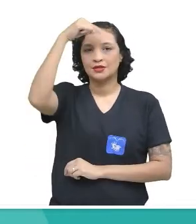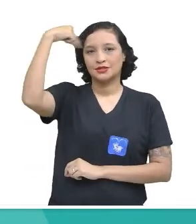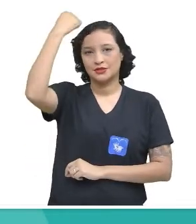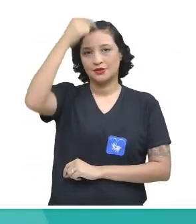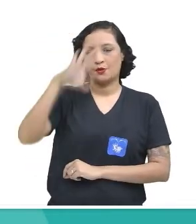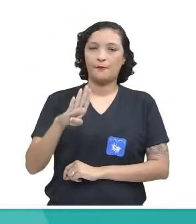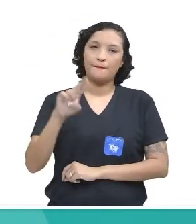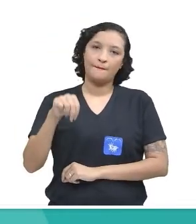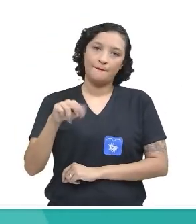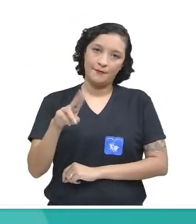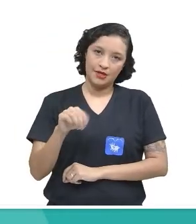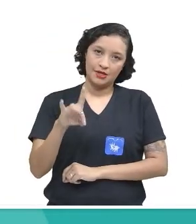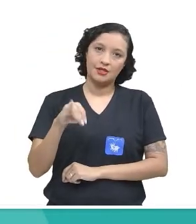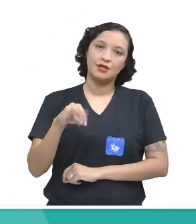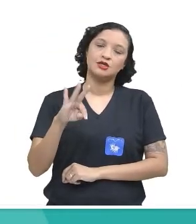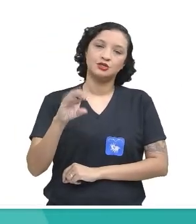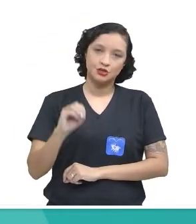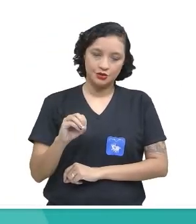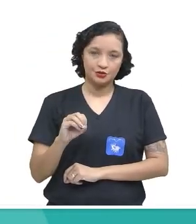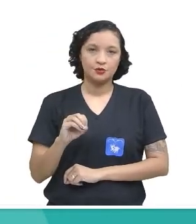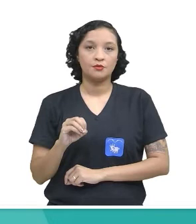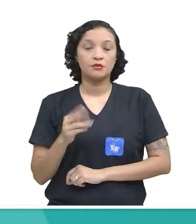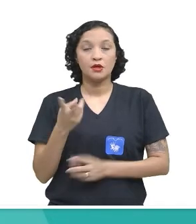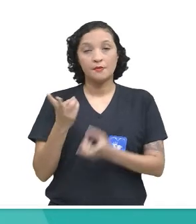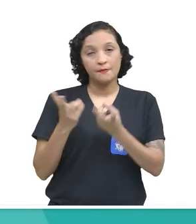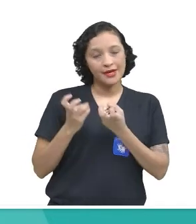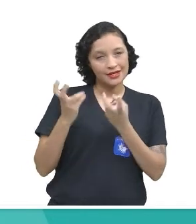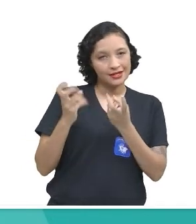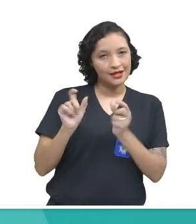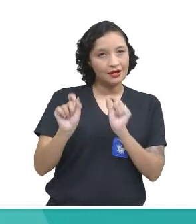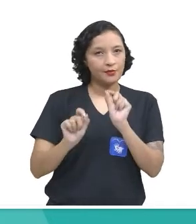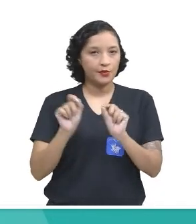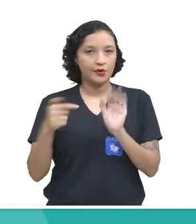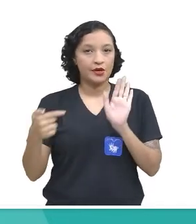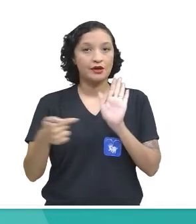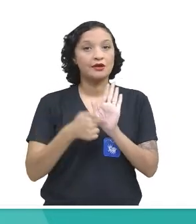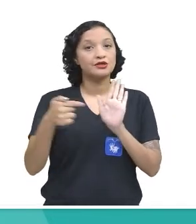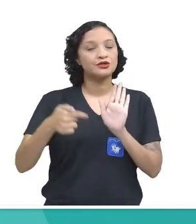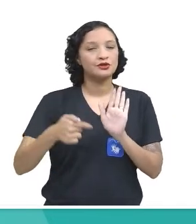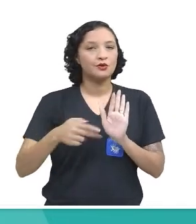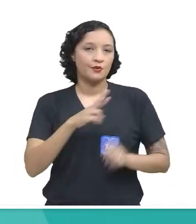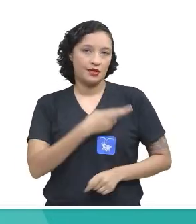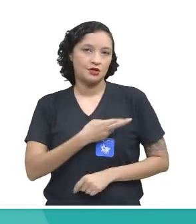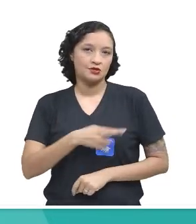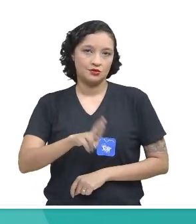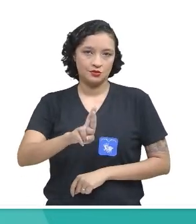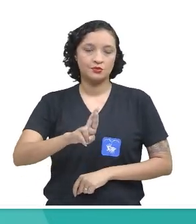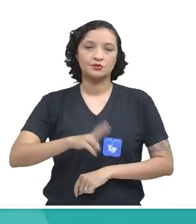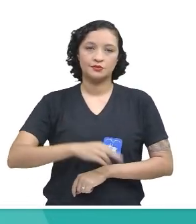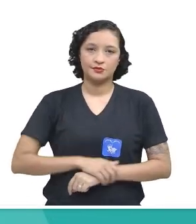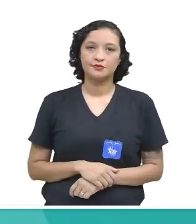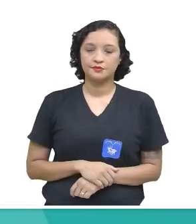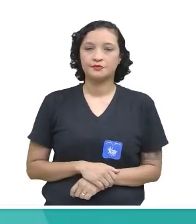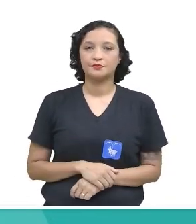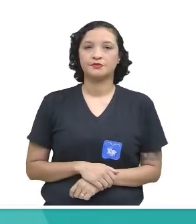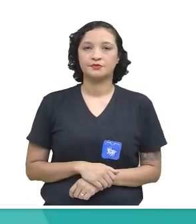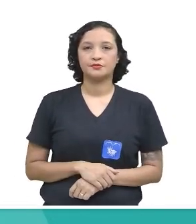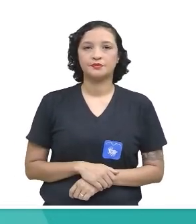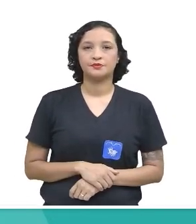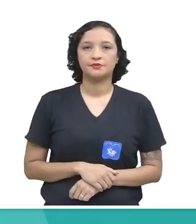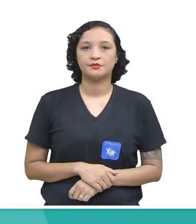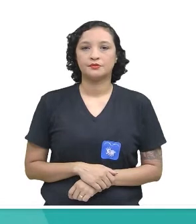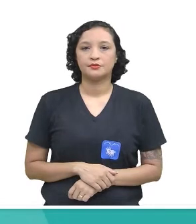questão religiosa, né, envolvendo aí a questão da religião, onde eles vão